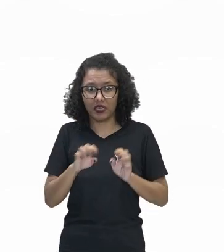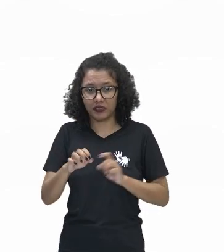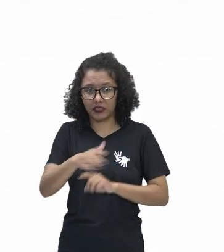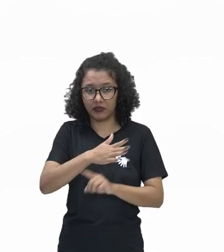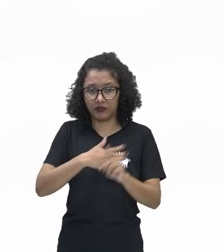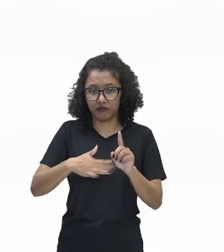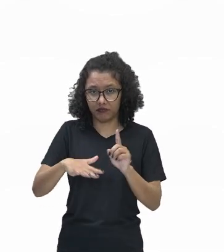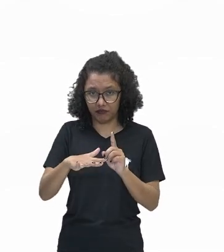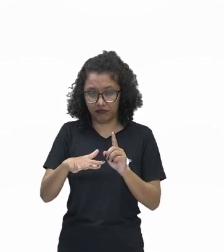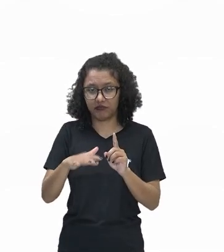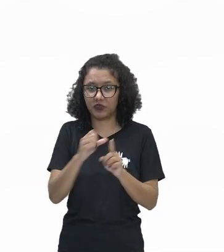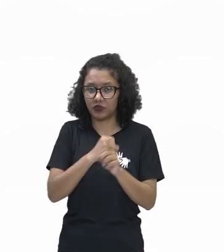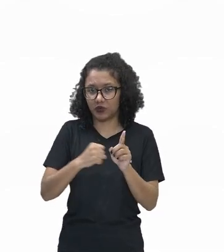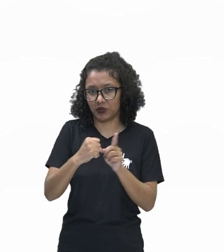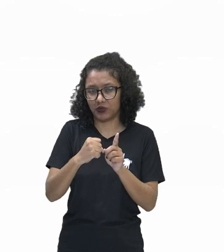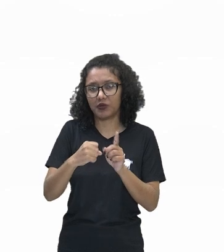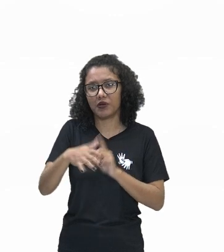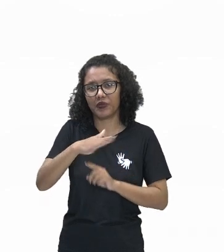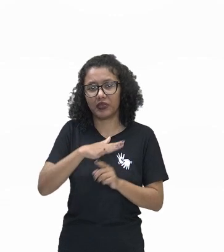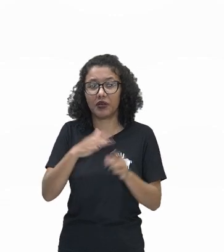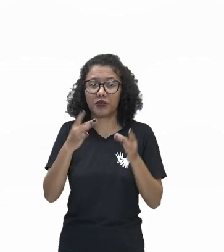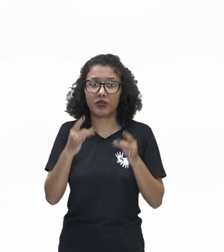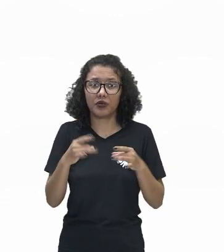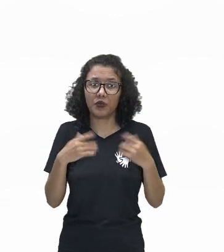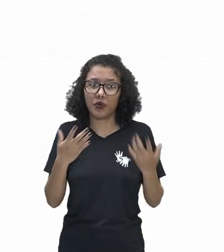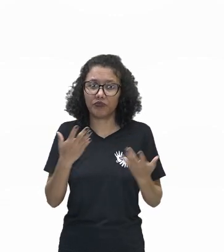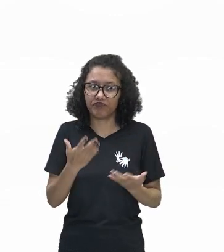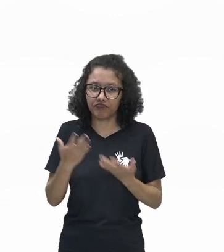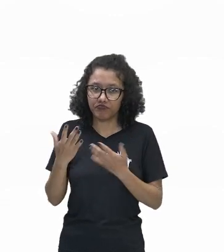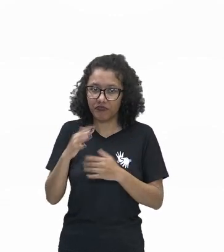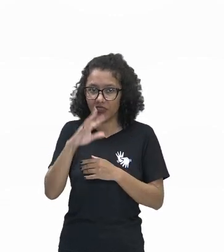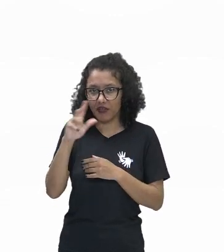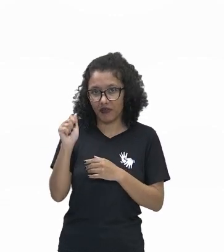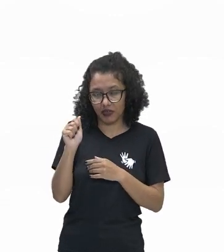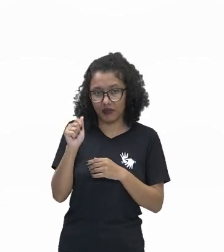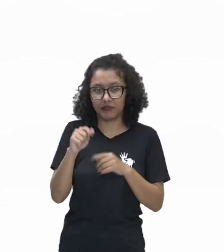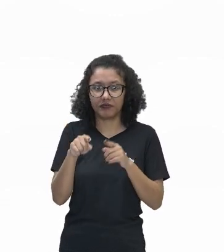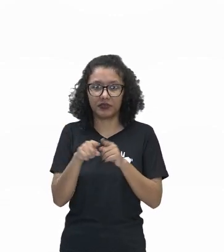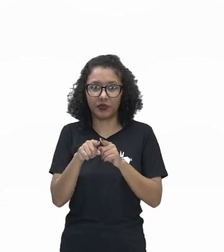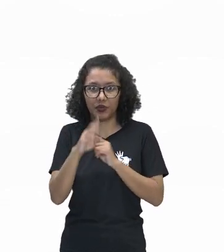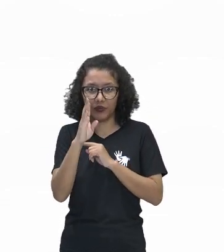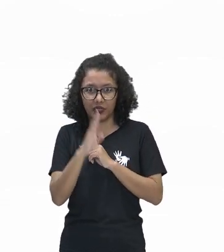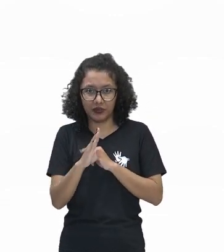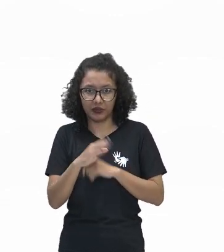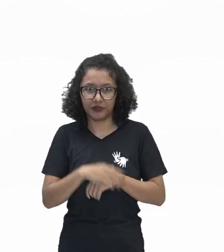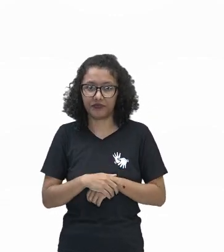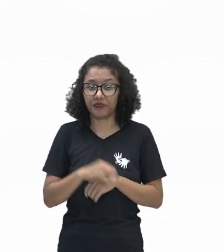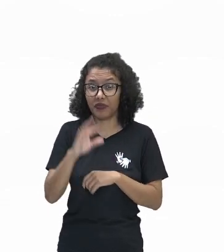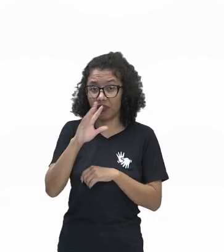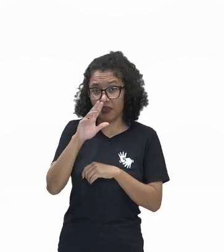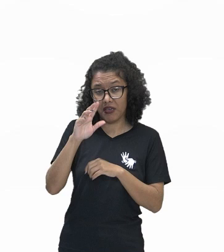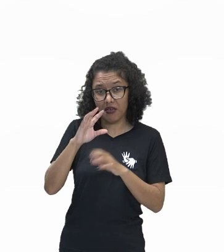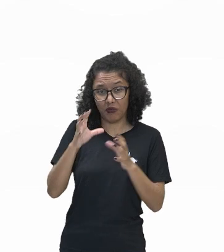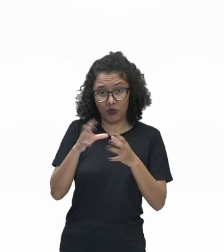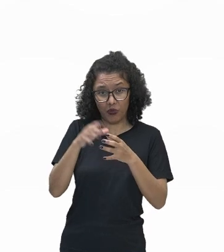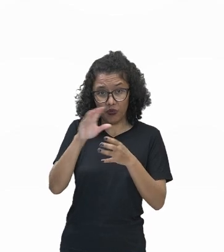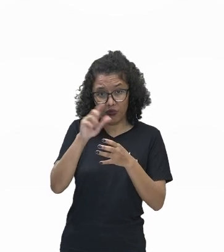ética socioambiental. E o detalhamento dessa aula, África-Brasil. Africanos